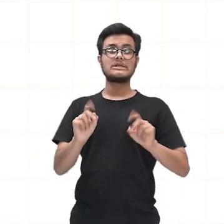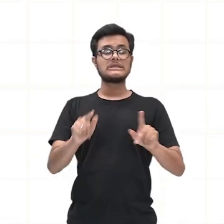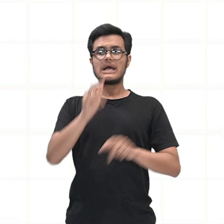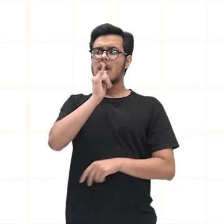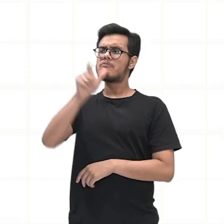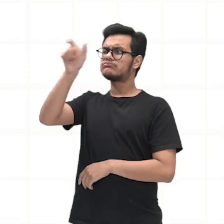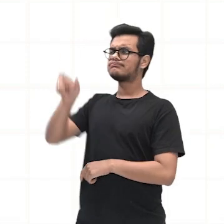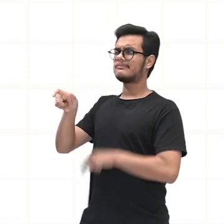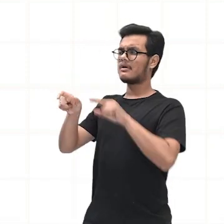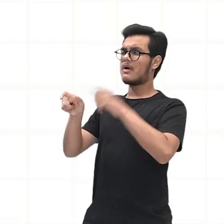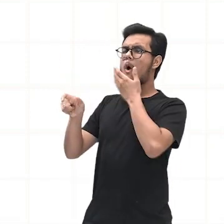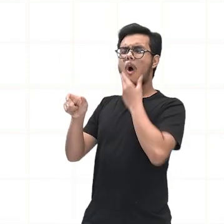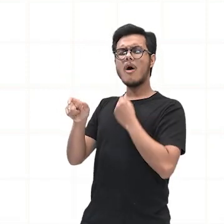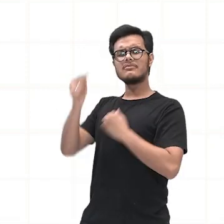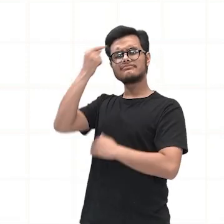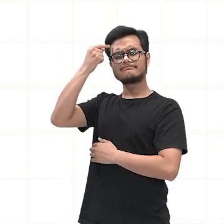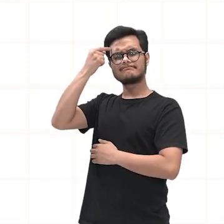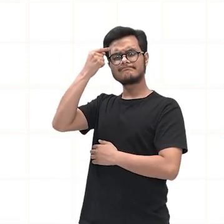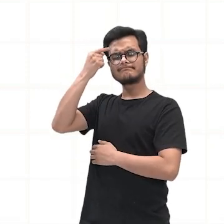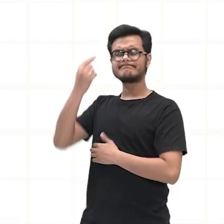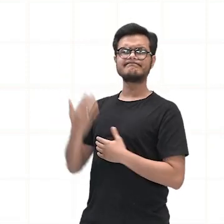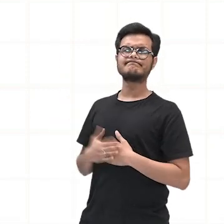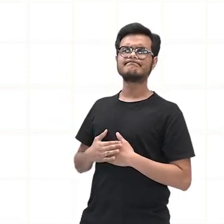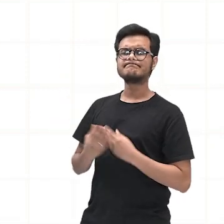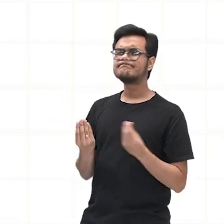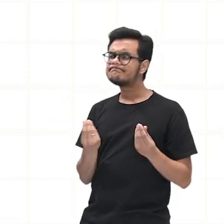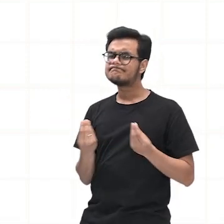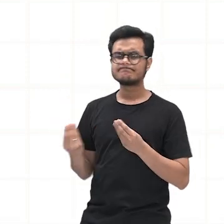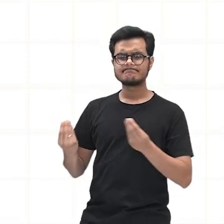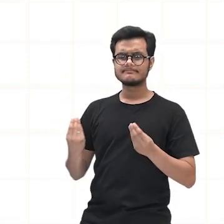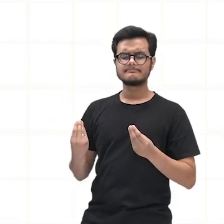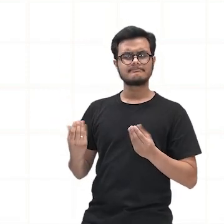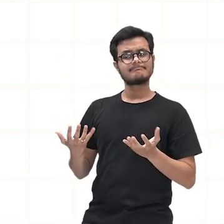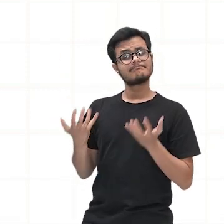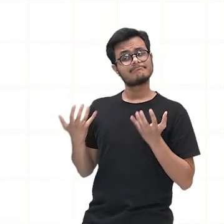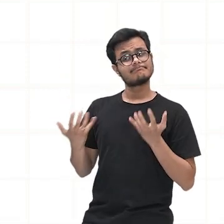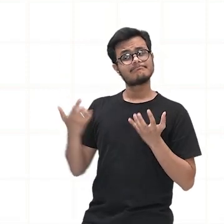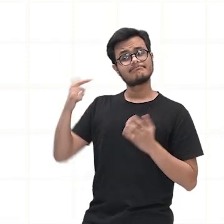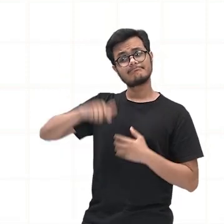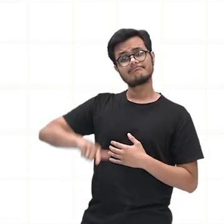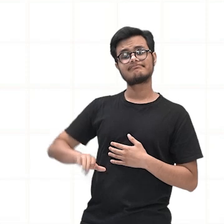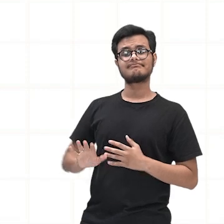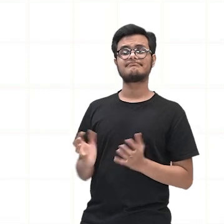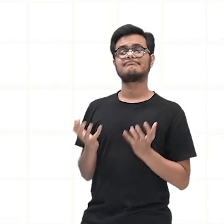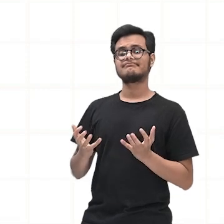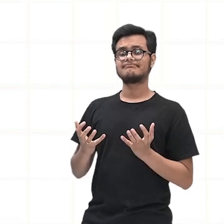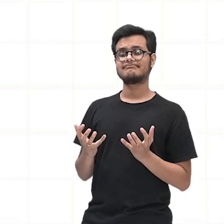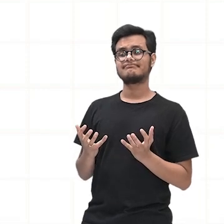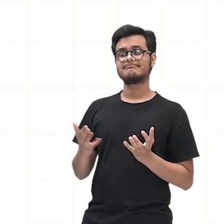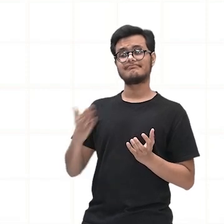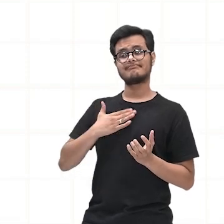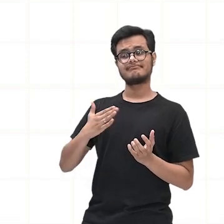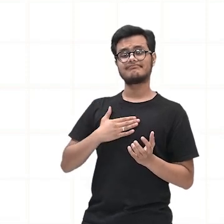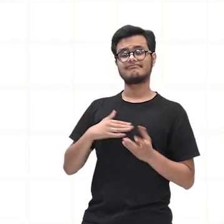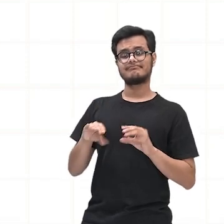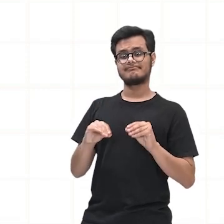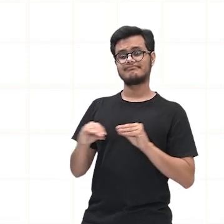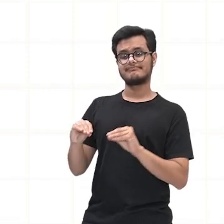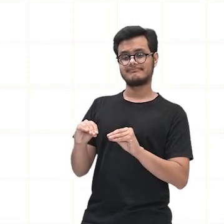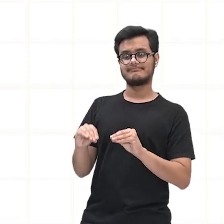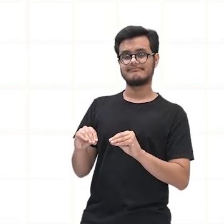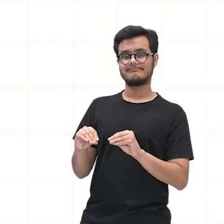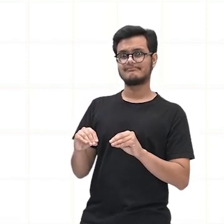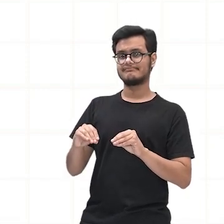Justiniano iria então se dedicar a recuperar, a restaurar a unidade do antigo